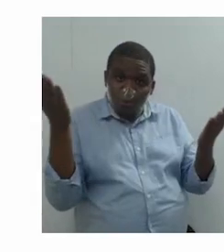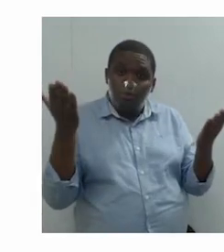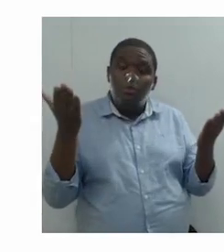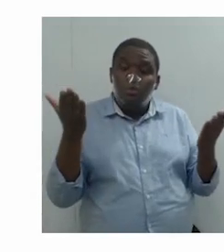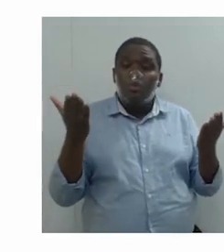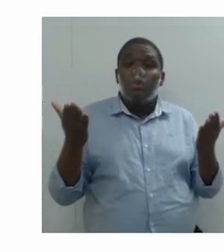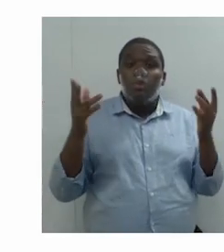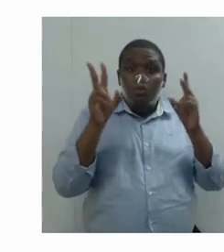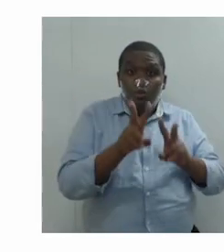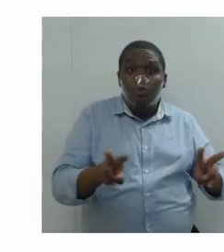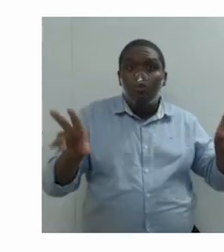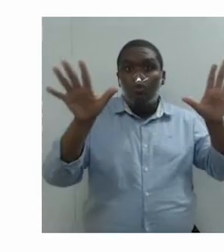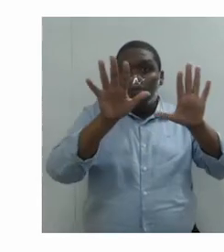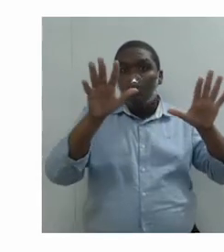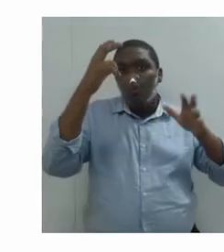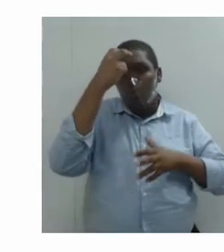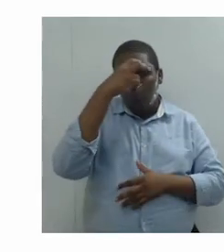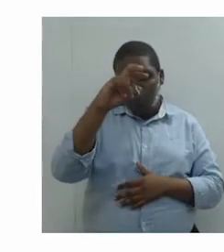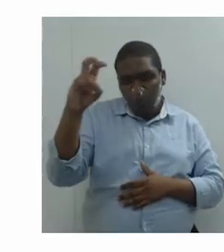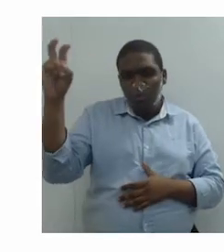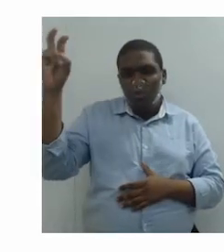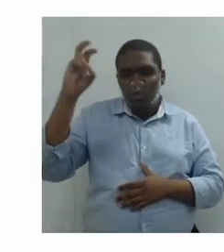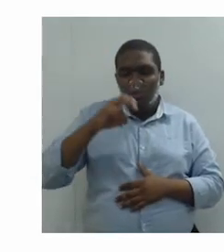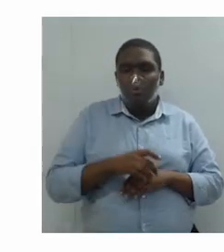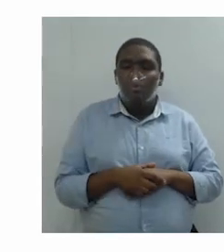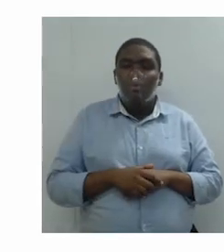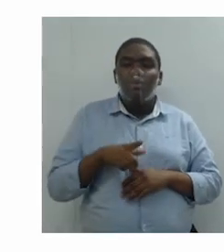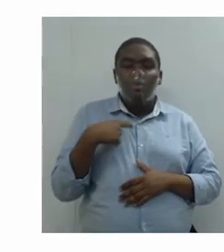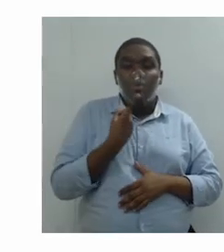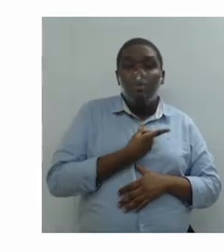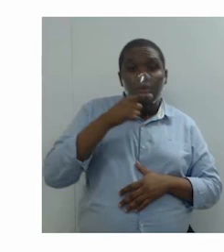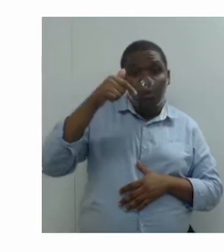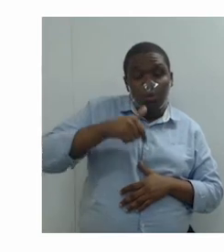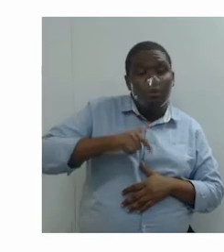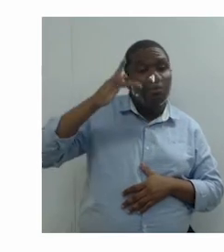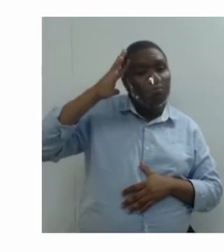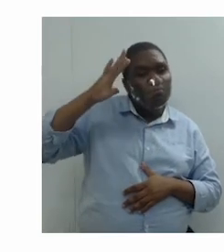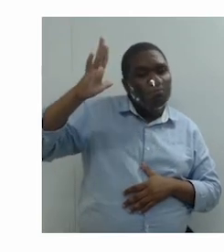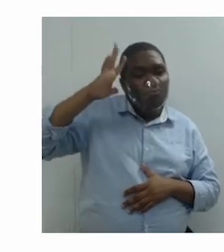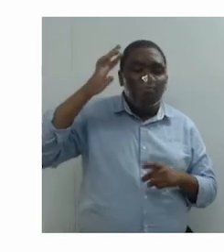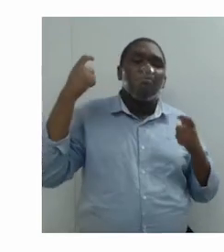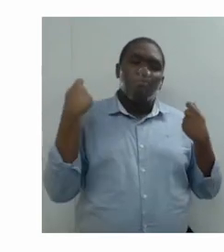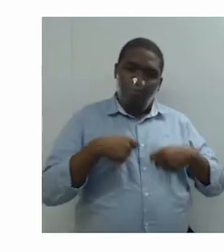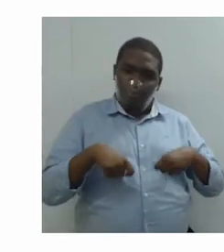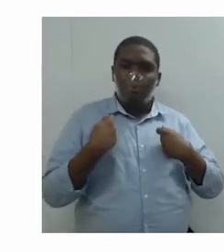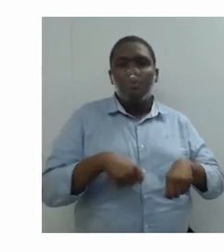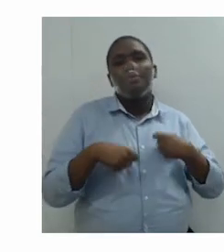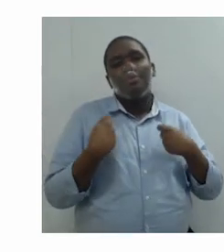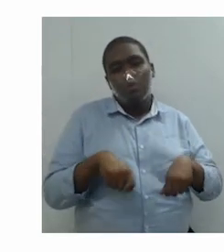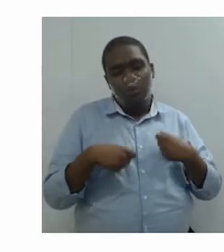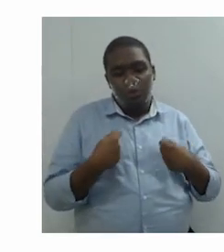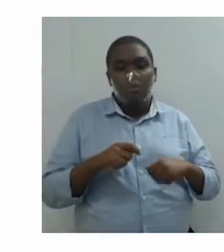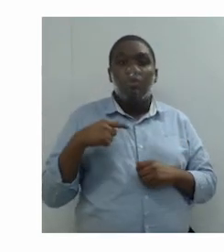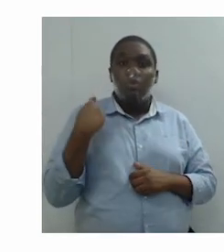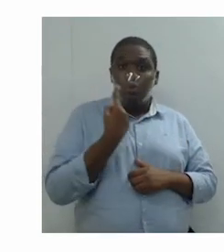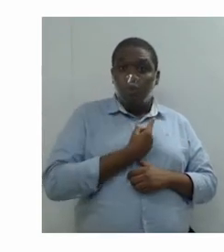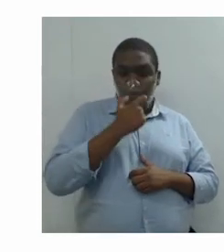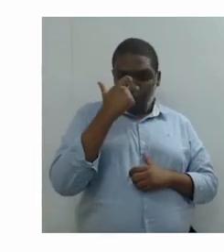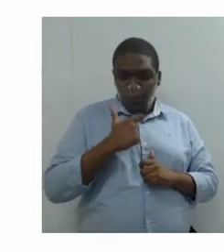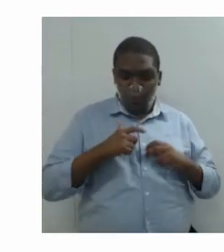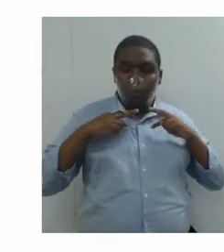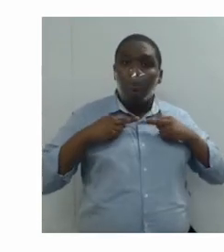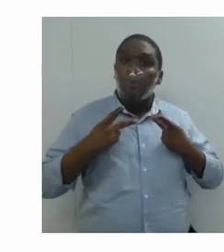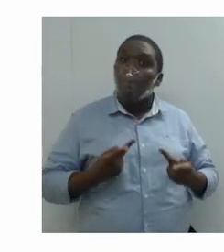a paisagem cultural. Uma reflexão que nós precisamos fazer, nós, seres